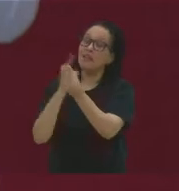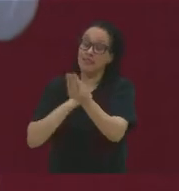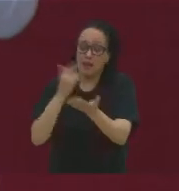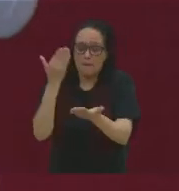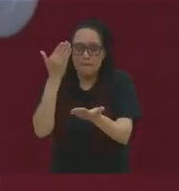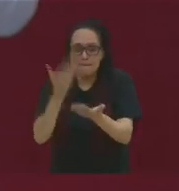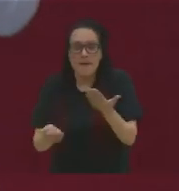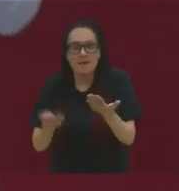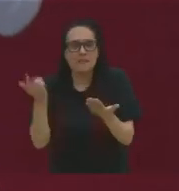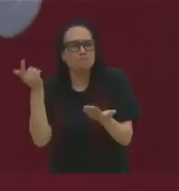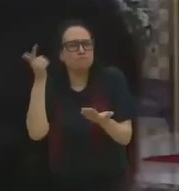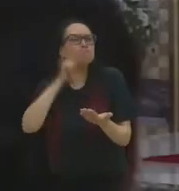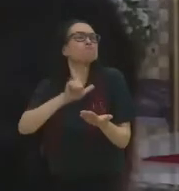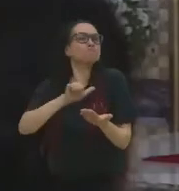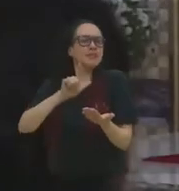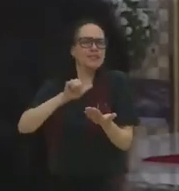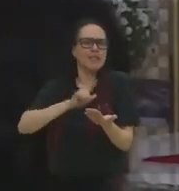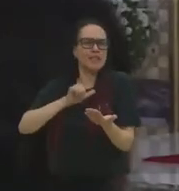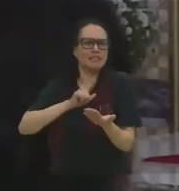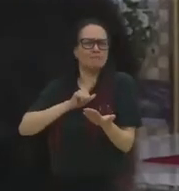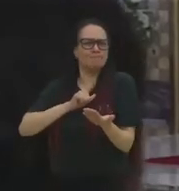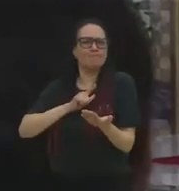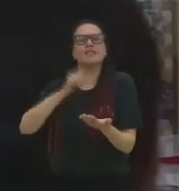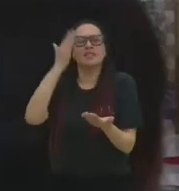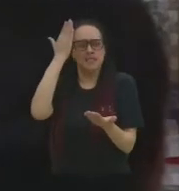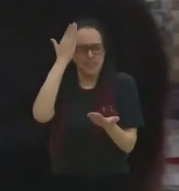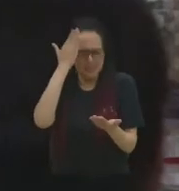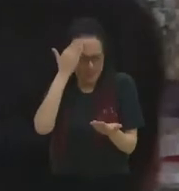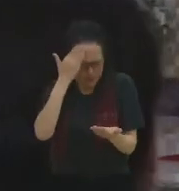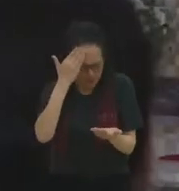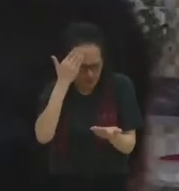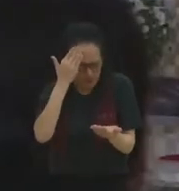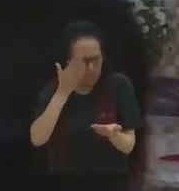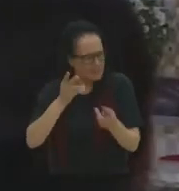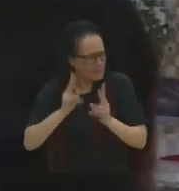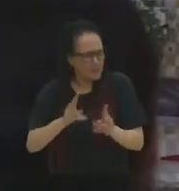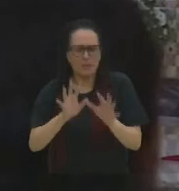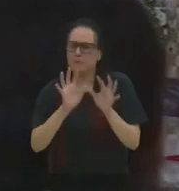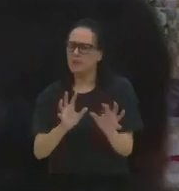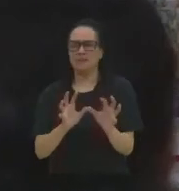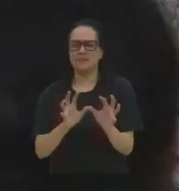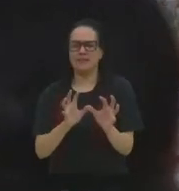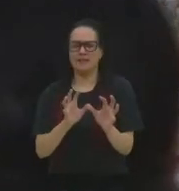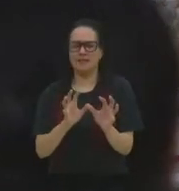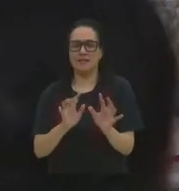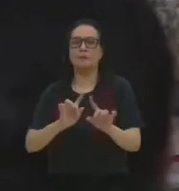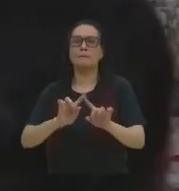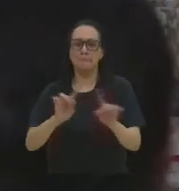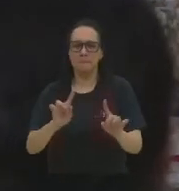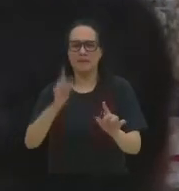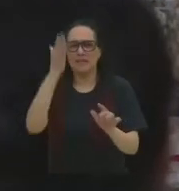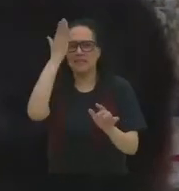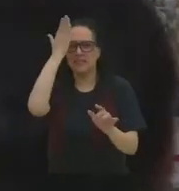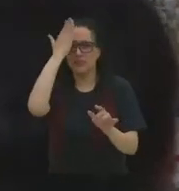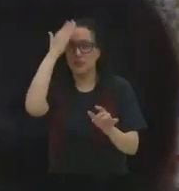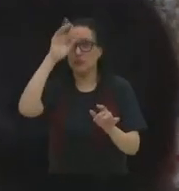de perdas e ganhos. Eu sei que é assim, Senhor. Eu sei que é assim, Senhor. Mas eu sei que Tu estás